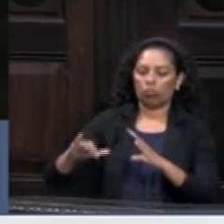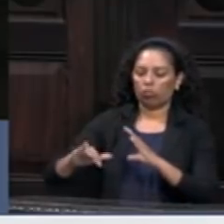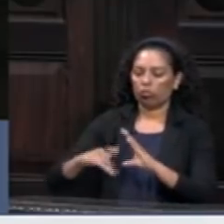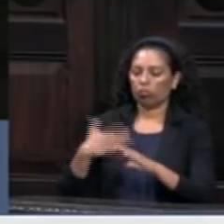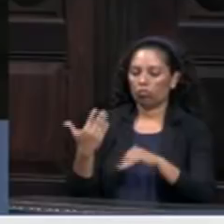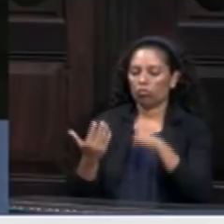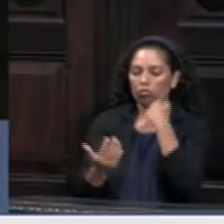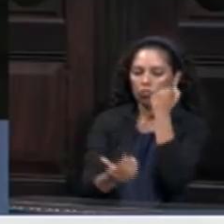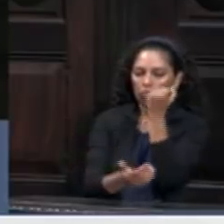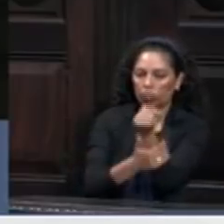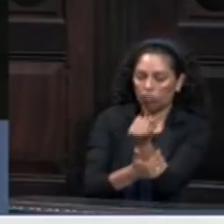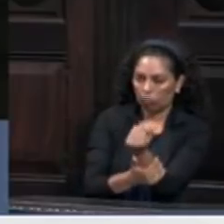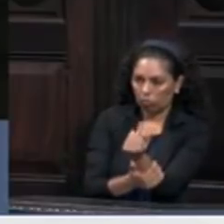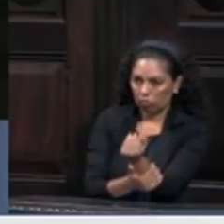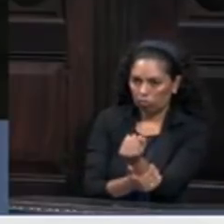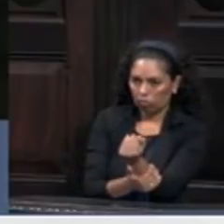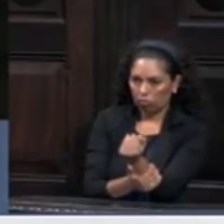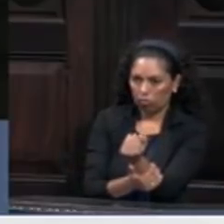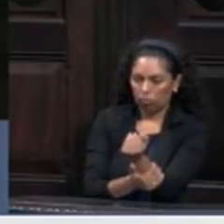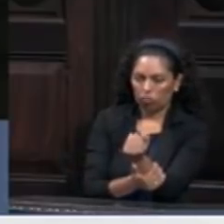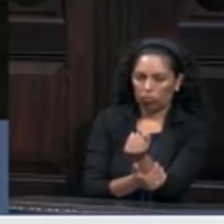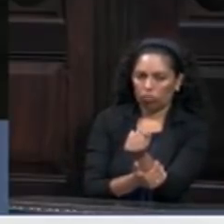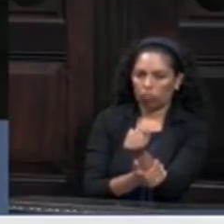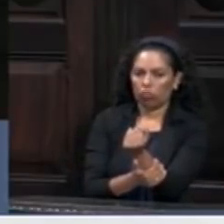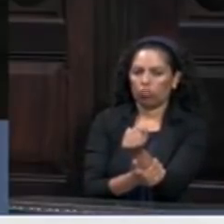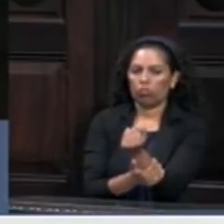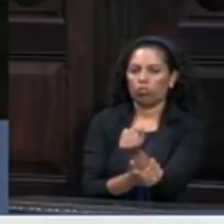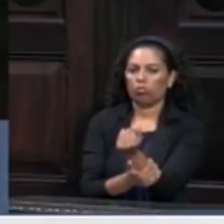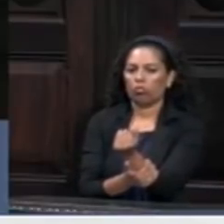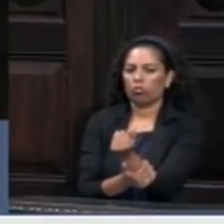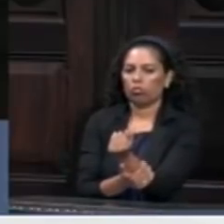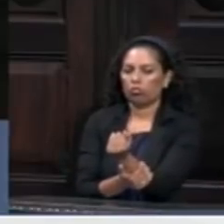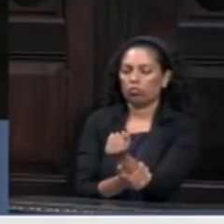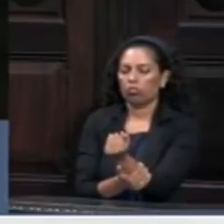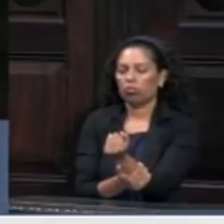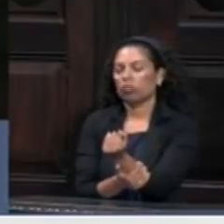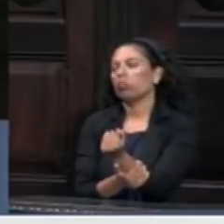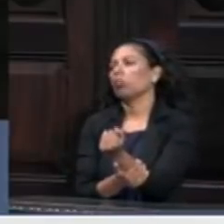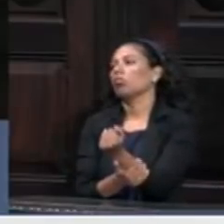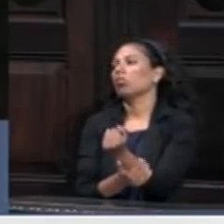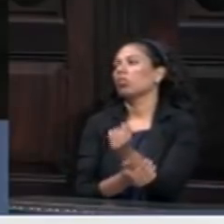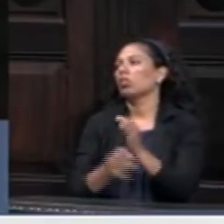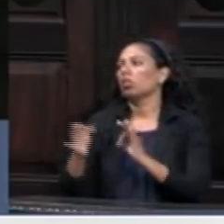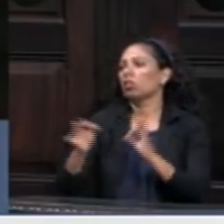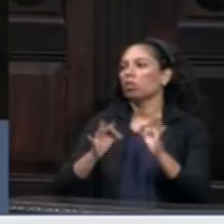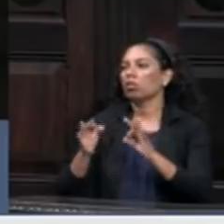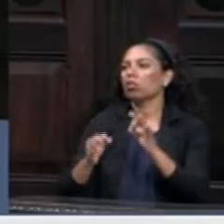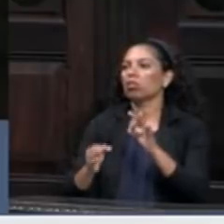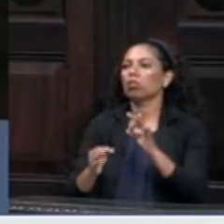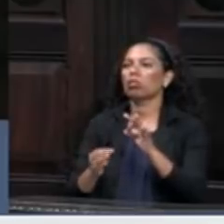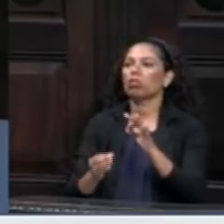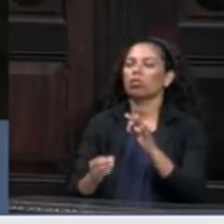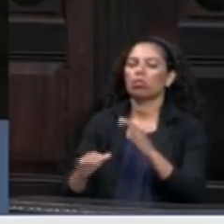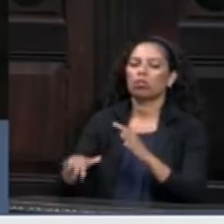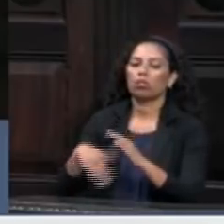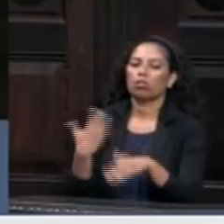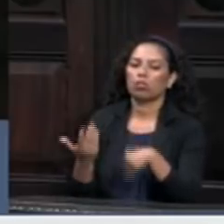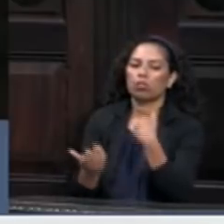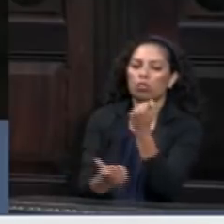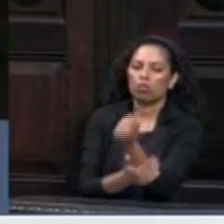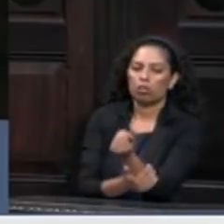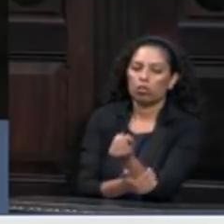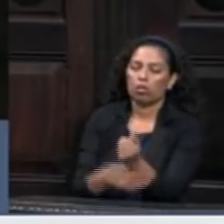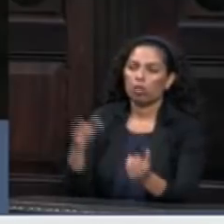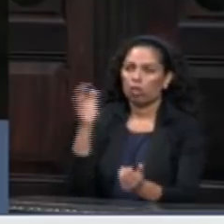transitória ou provisória, tipo, tem segurança de manhã e não tem à noite, ou tem segurança